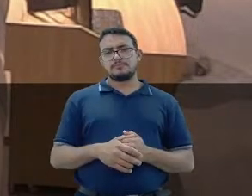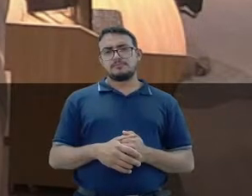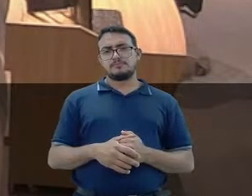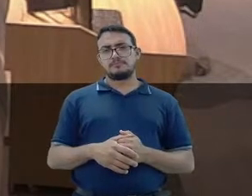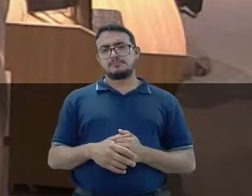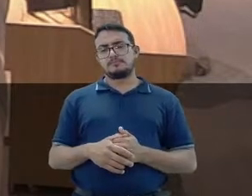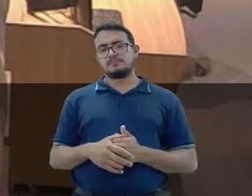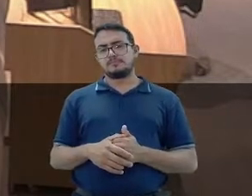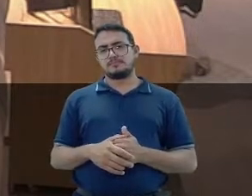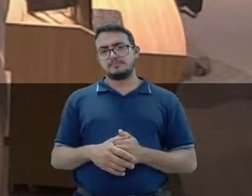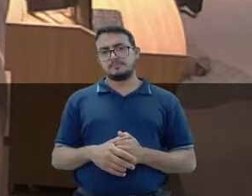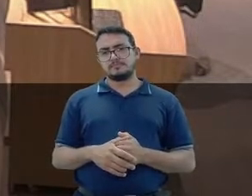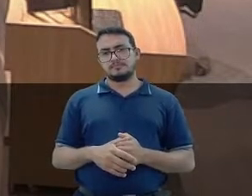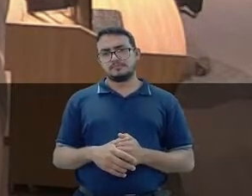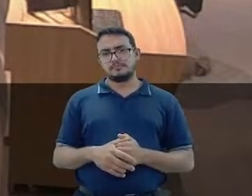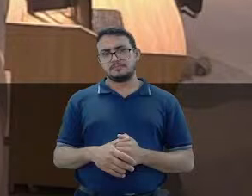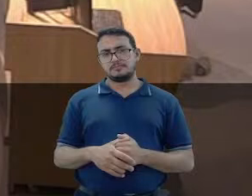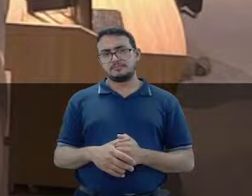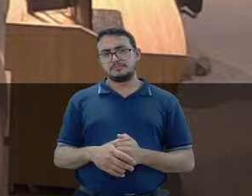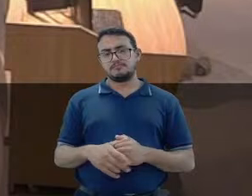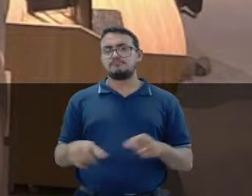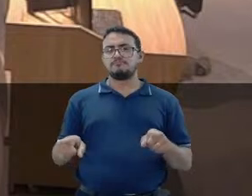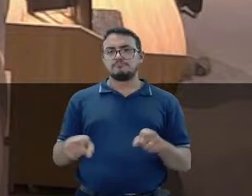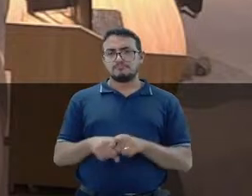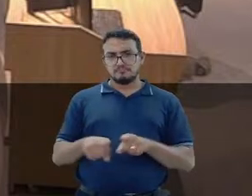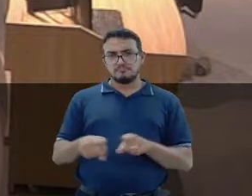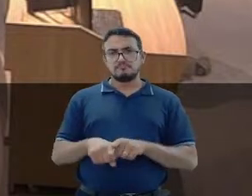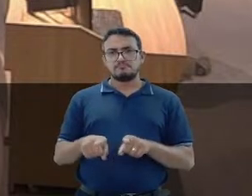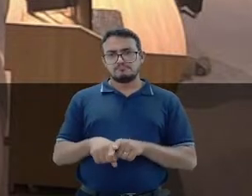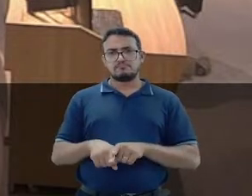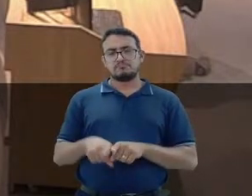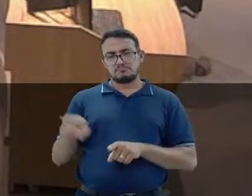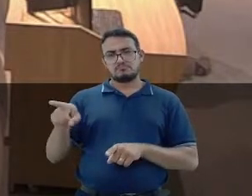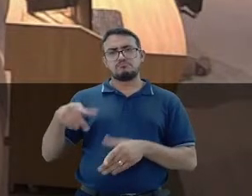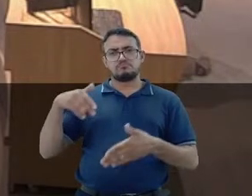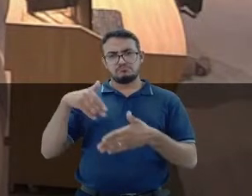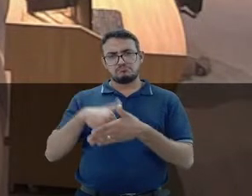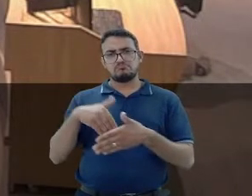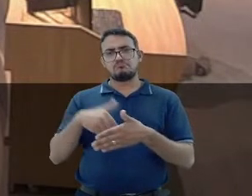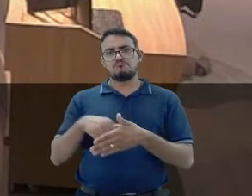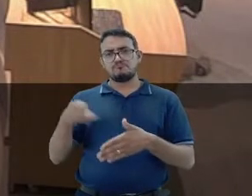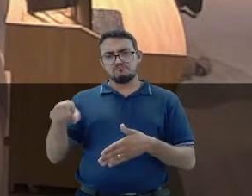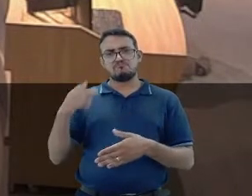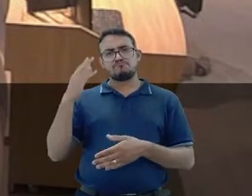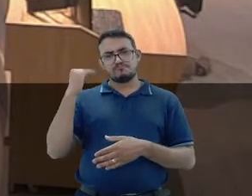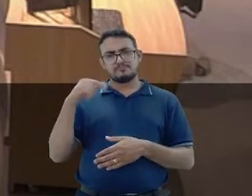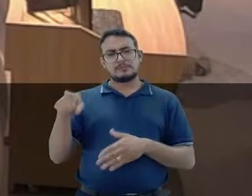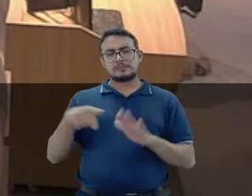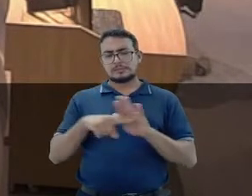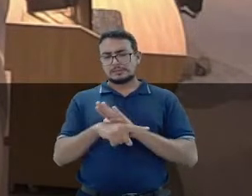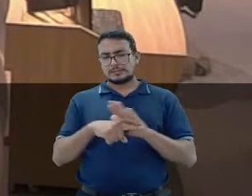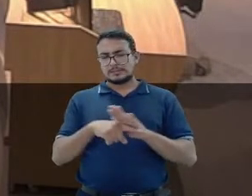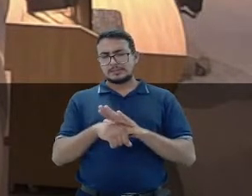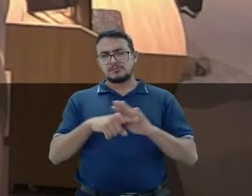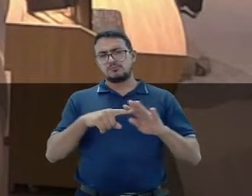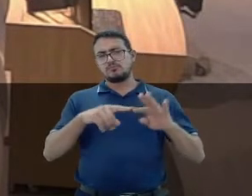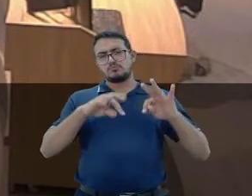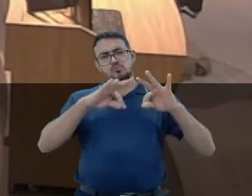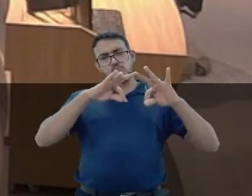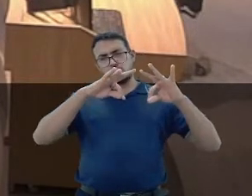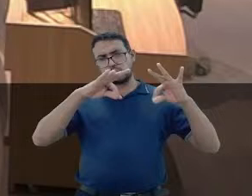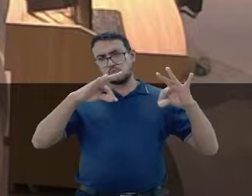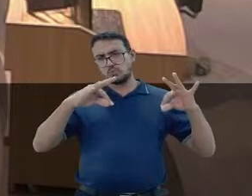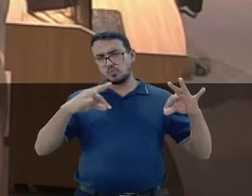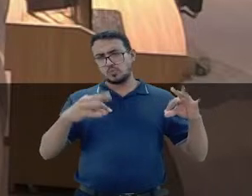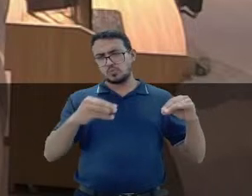quero também né, homenagear o voto, que tenho certeza que foi feita uma análise das provas no conjunto, né, de